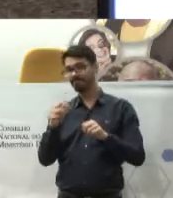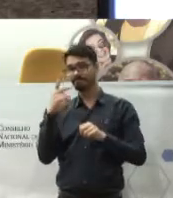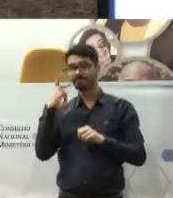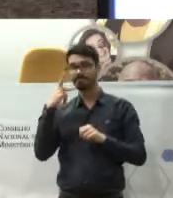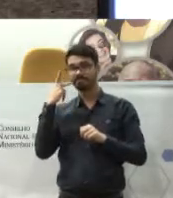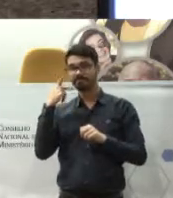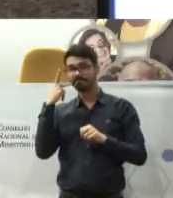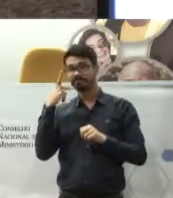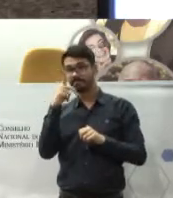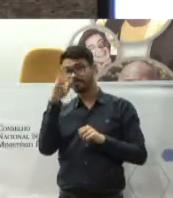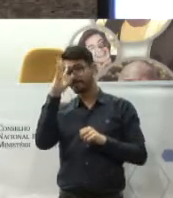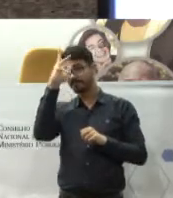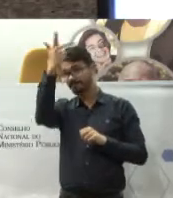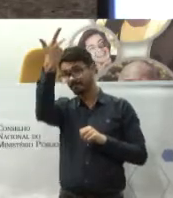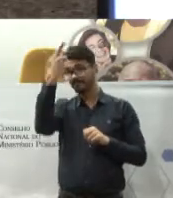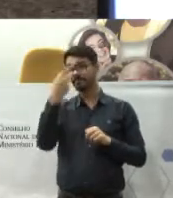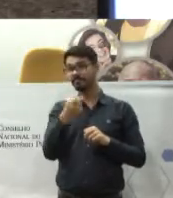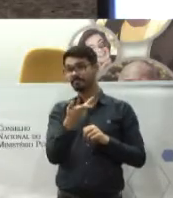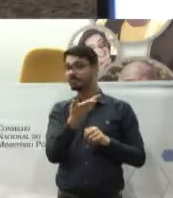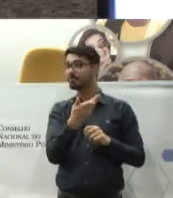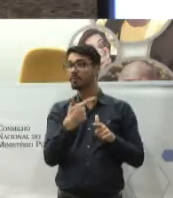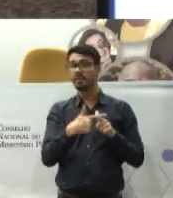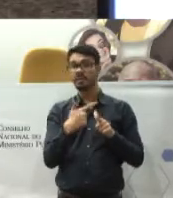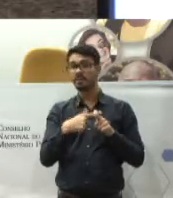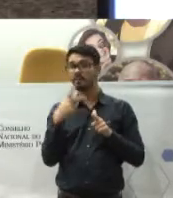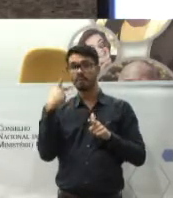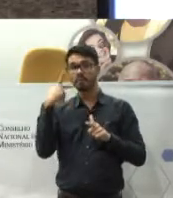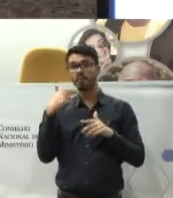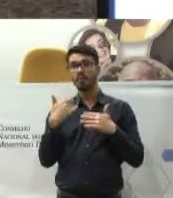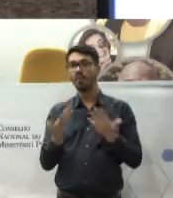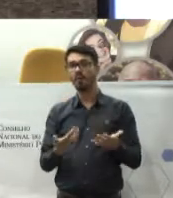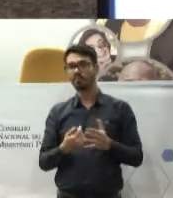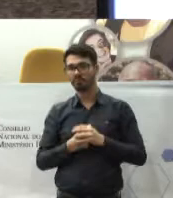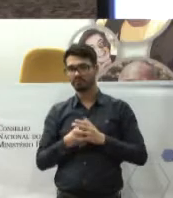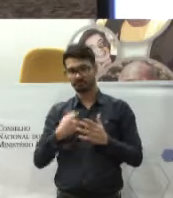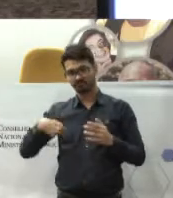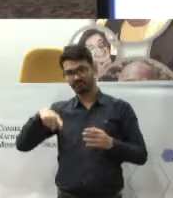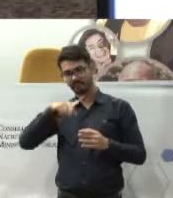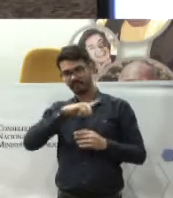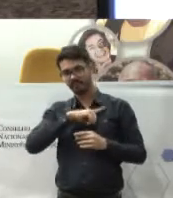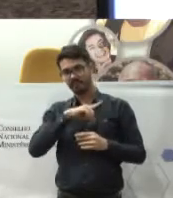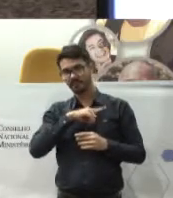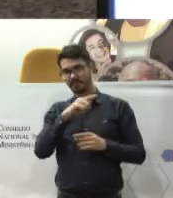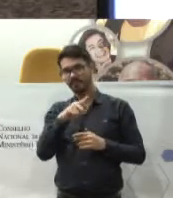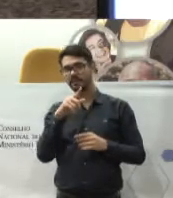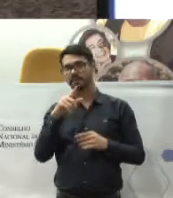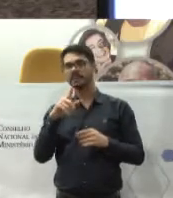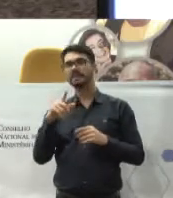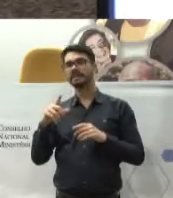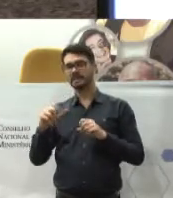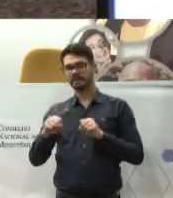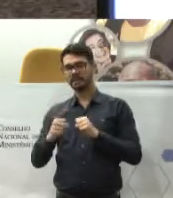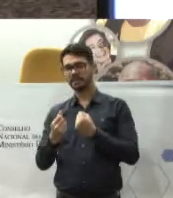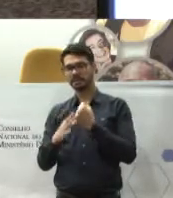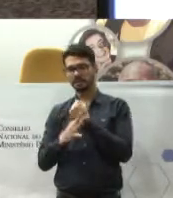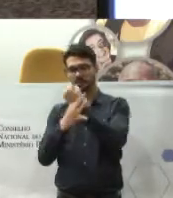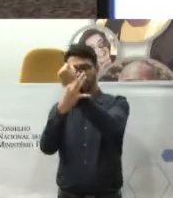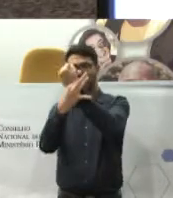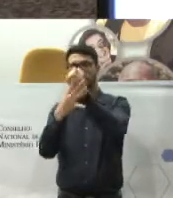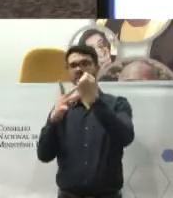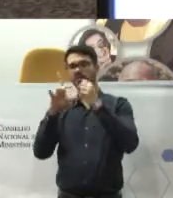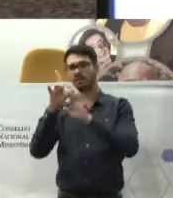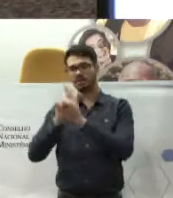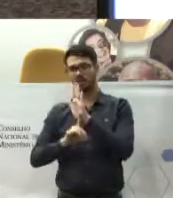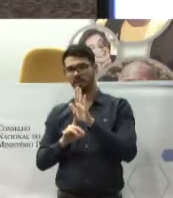segundo momento, a solucionar essa disfunção política. E nós, como agentes de promoção de direitos fundamentais, o Ministério Público